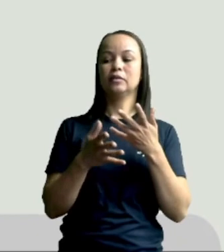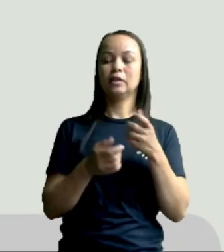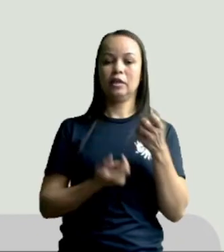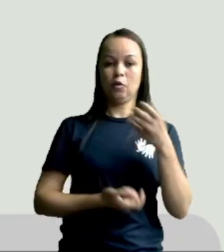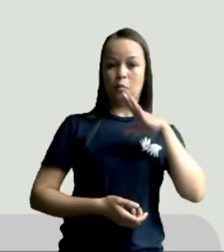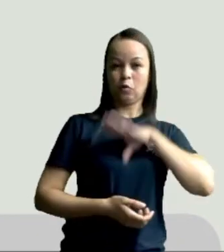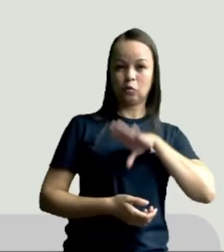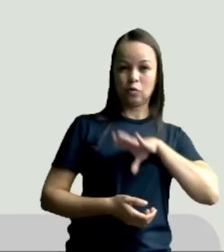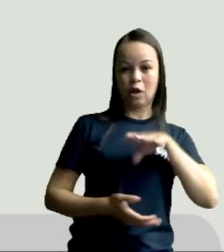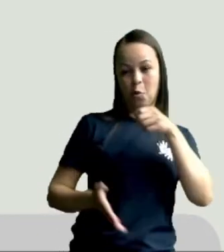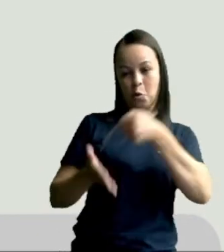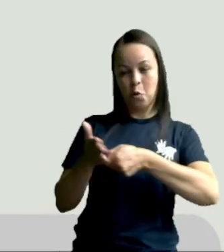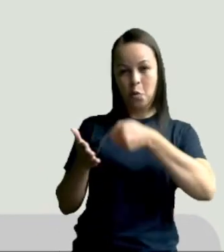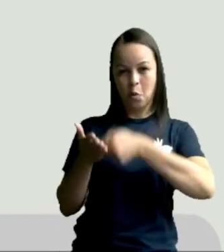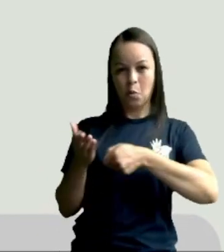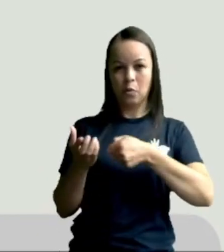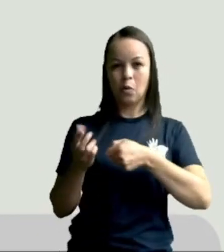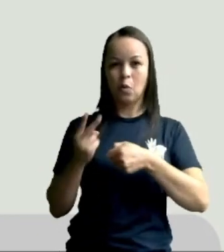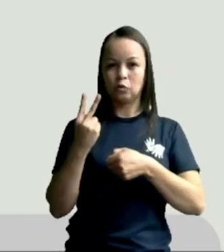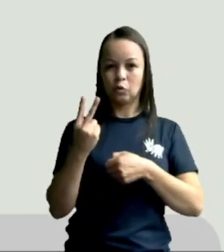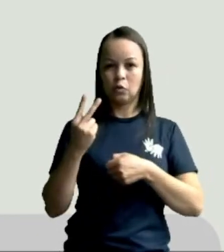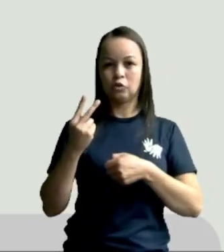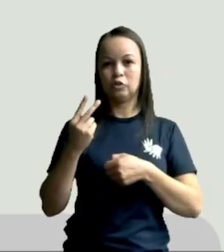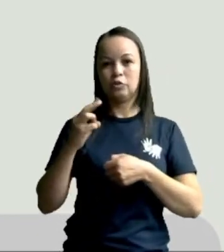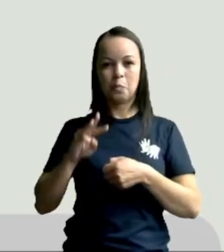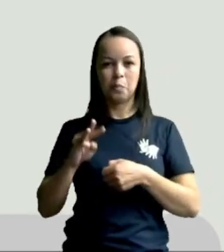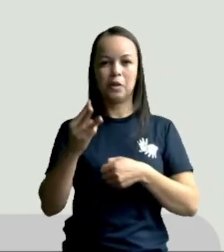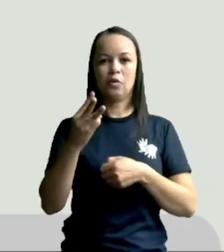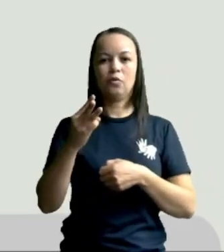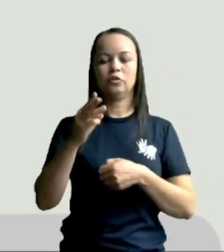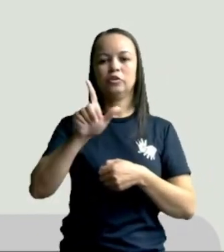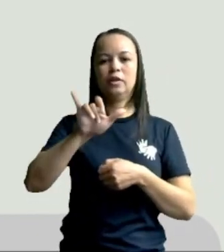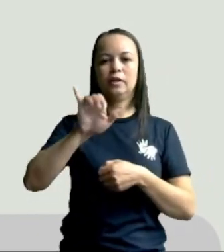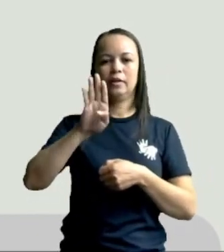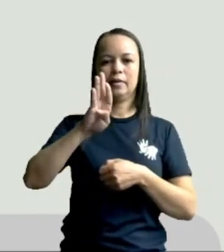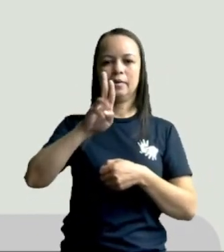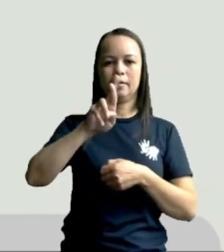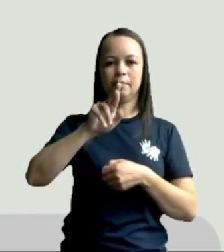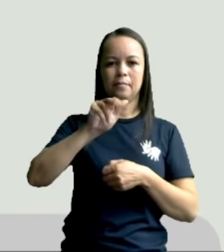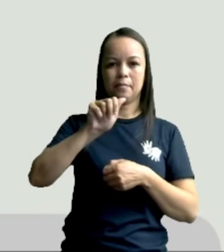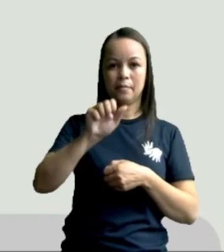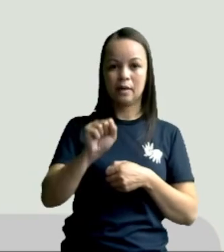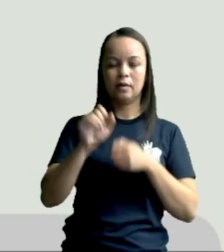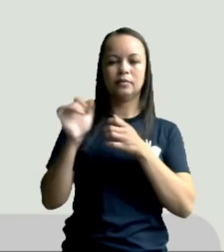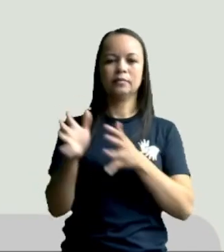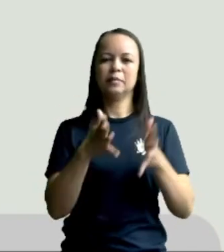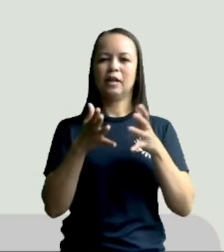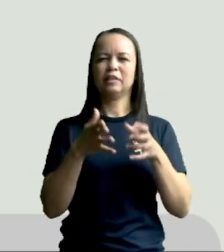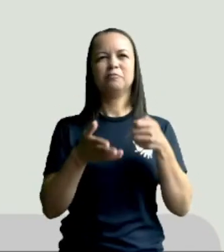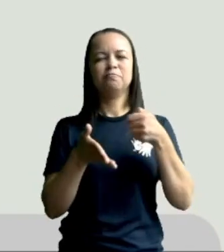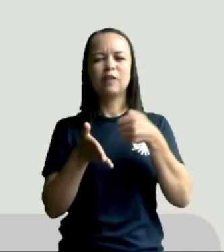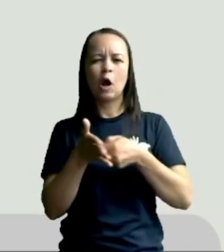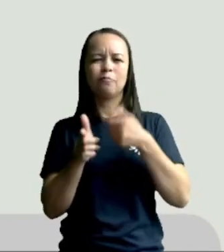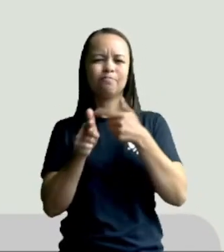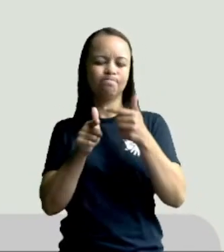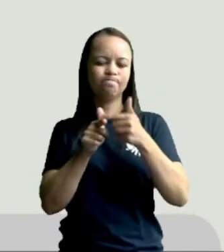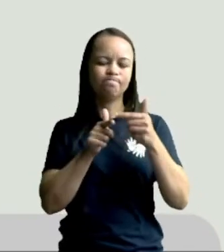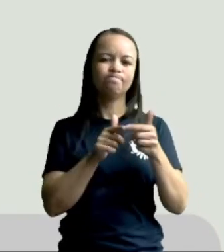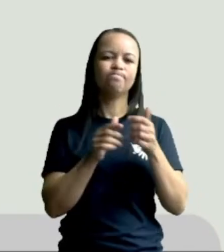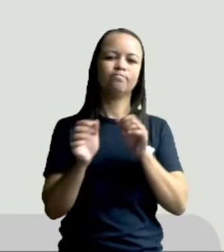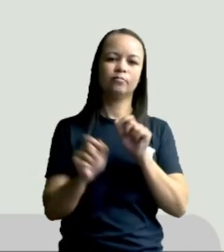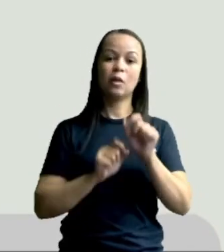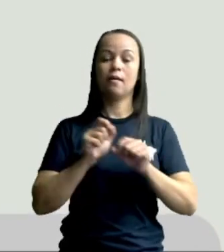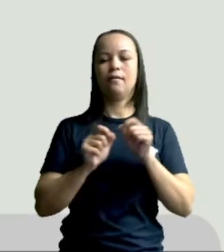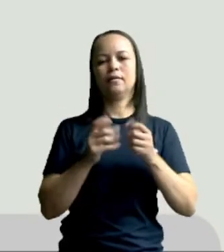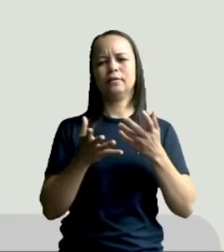indenização? Eita, quer dizer que durante a independência tiveram consequências, tá certo? E